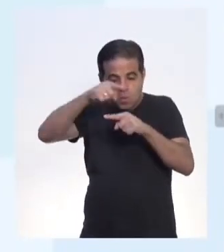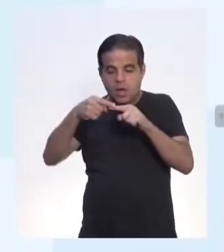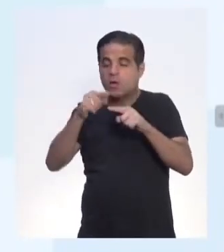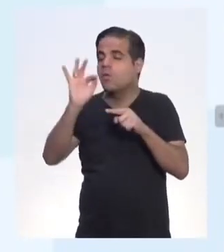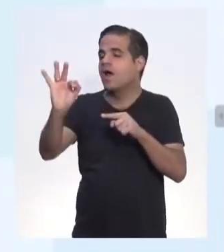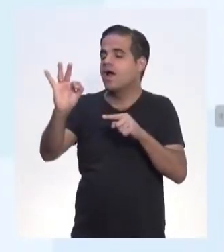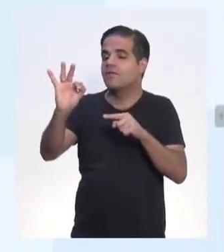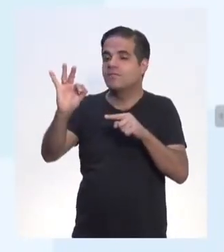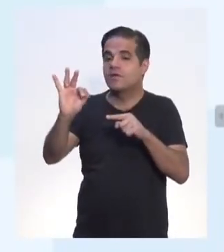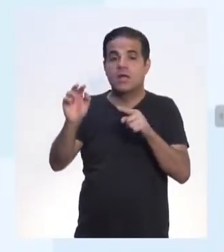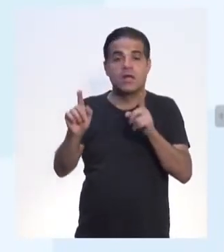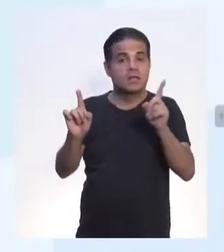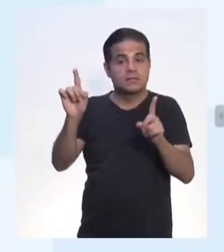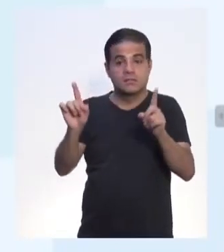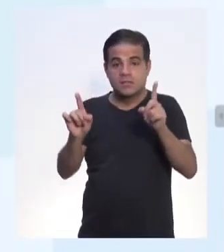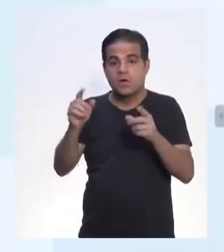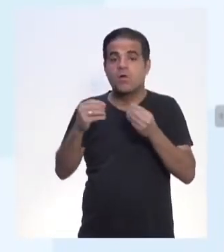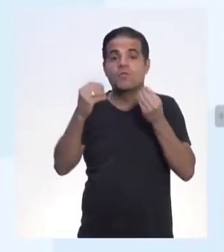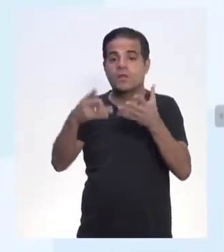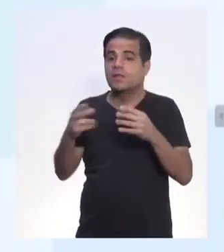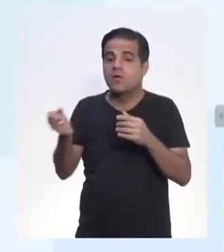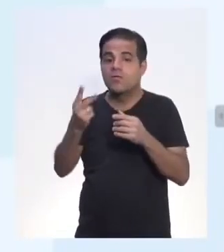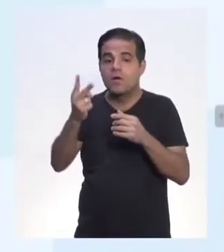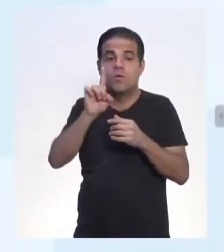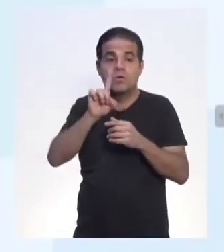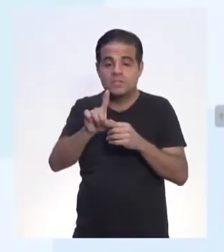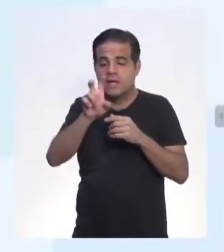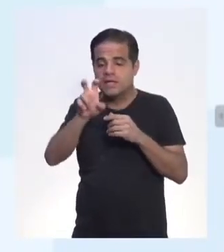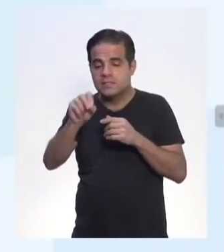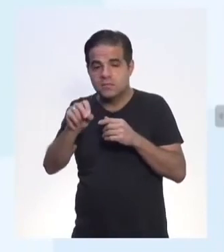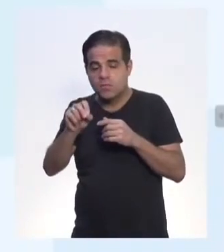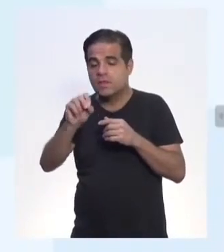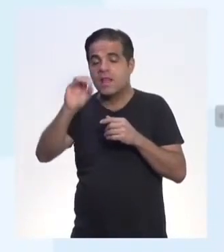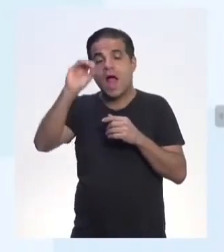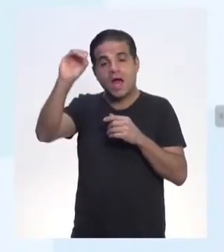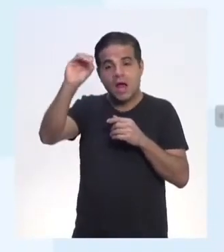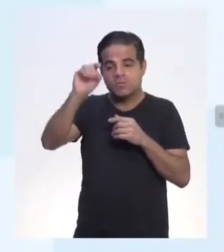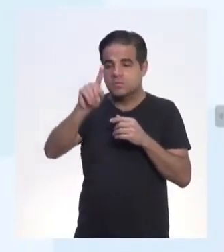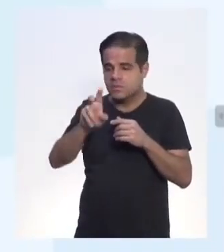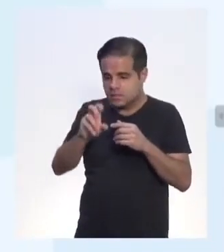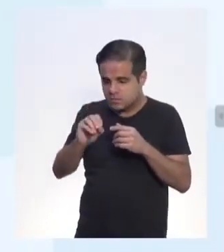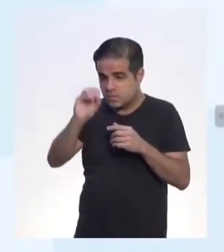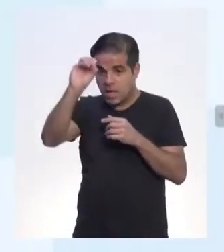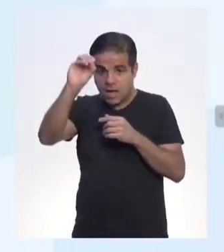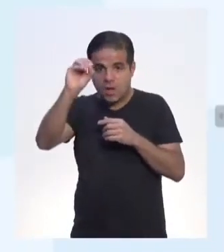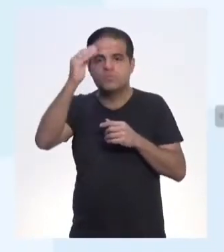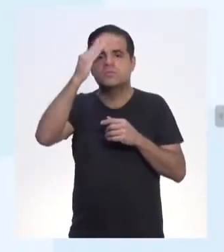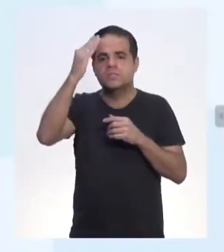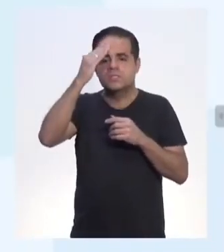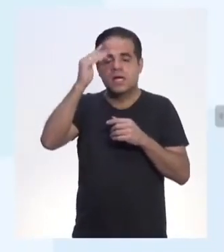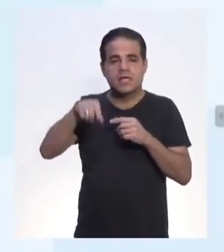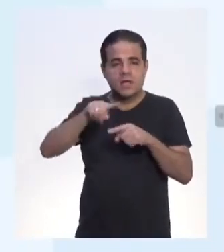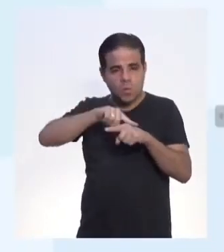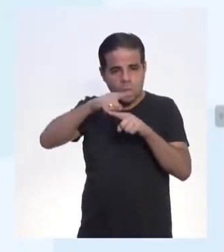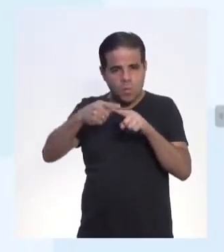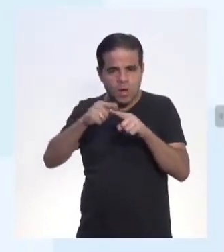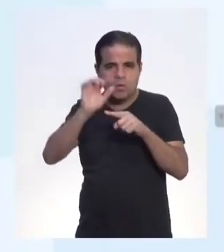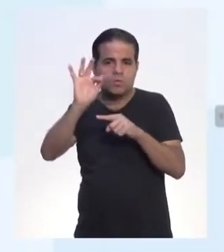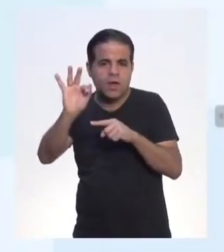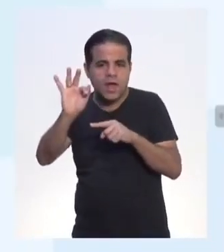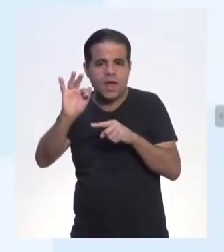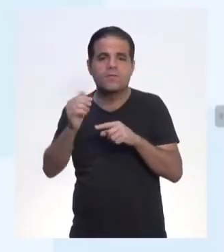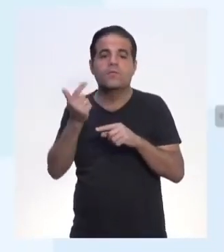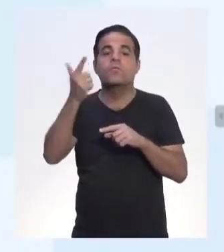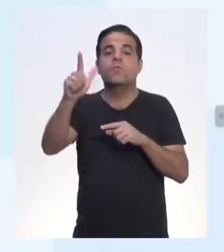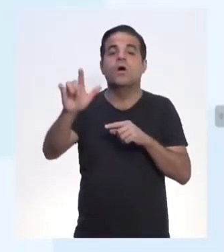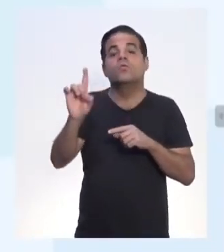Então, ambos aqui, ó, vou até dar um valor, ó, 150 graus. Se eu sei que 150 graus é o ângulo F, quanto é o